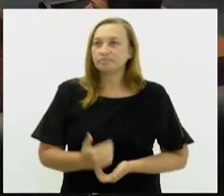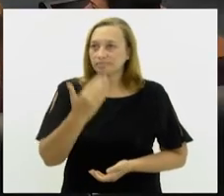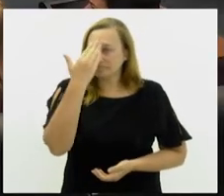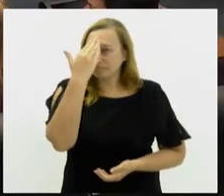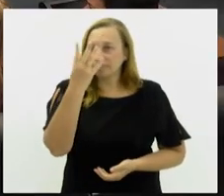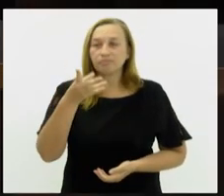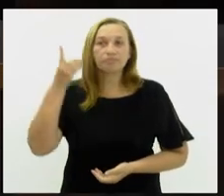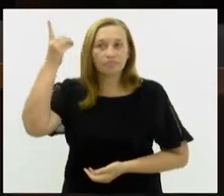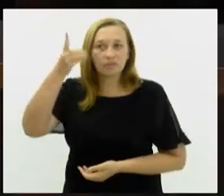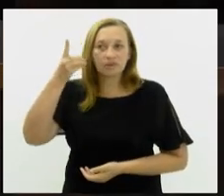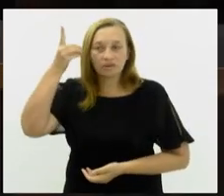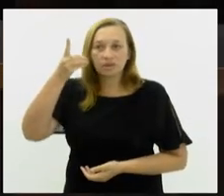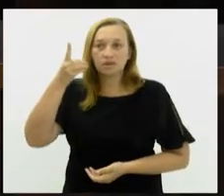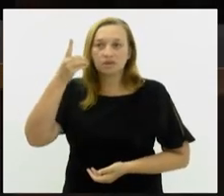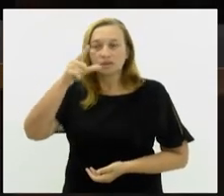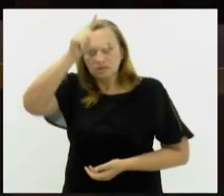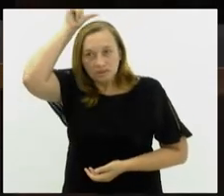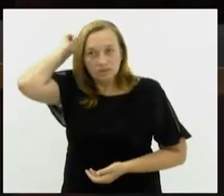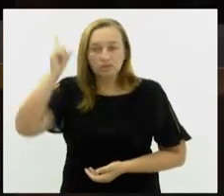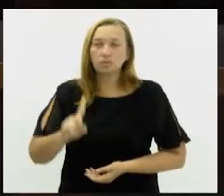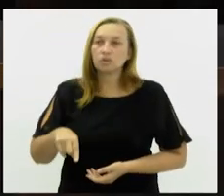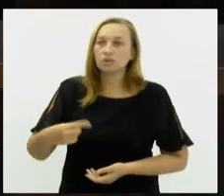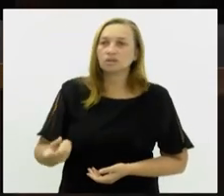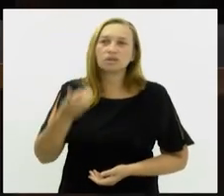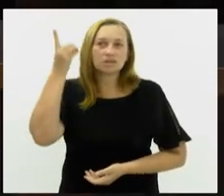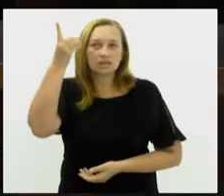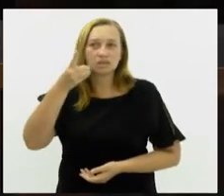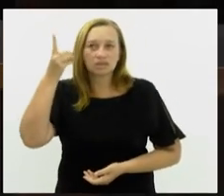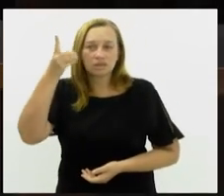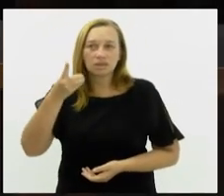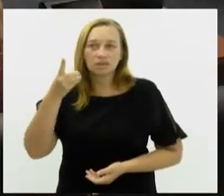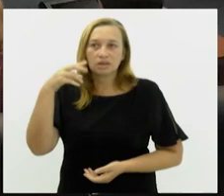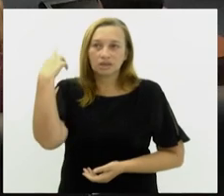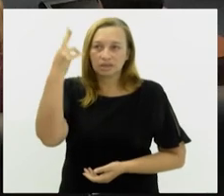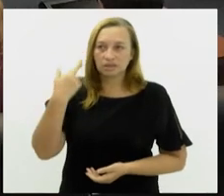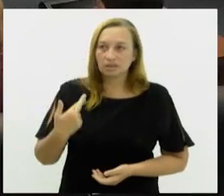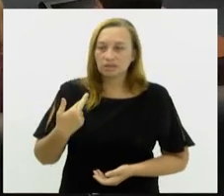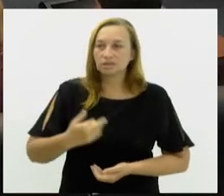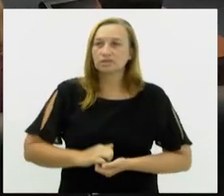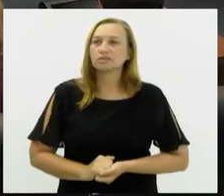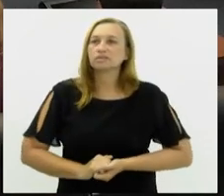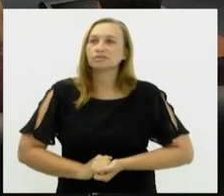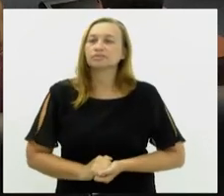Agradecendo ao deputado Gispago, o próximo orador inscrito é a nobre deputada Renata Souza.